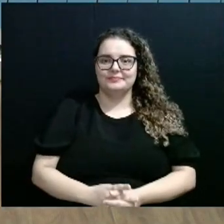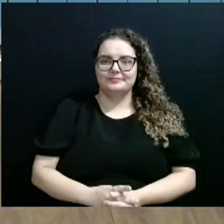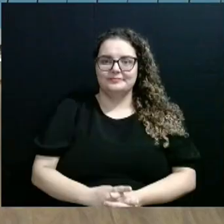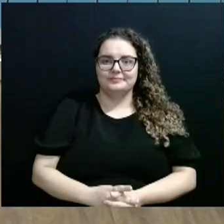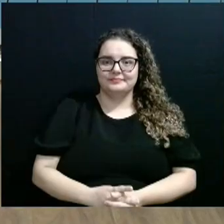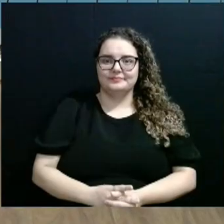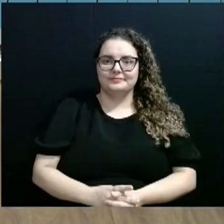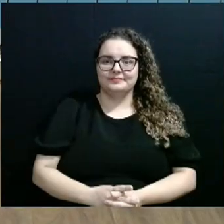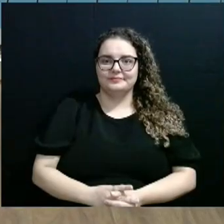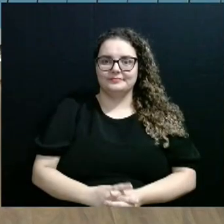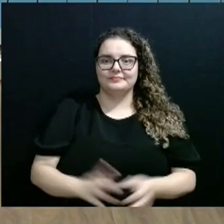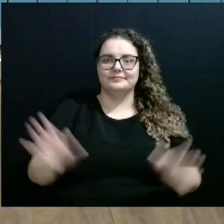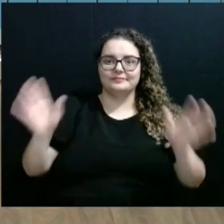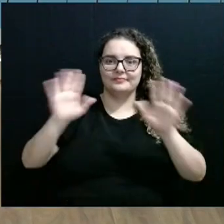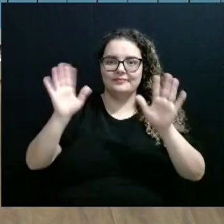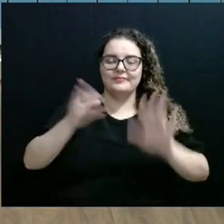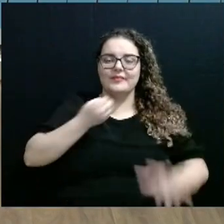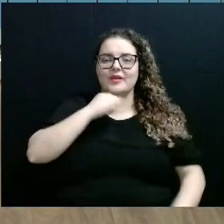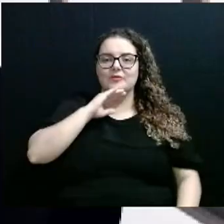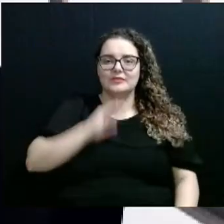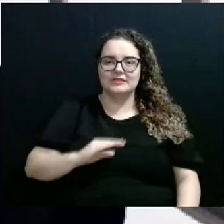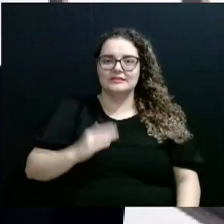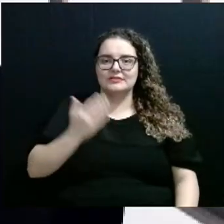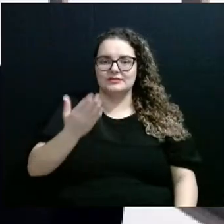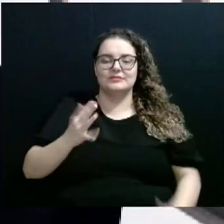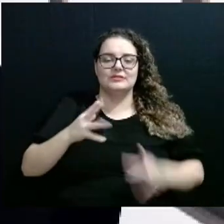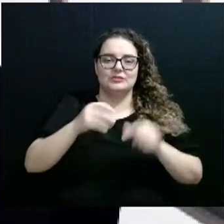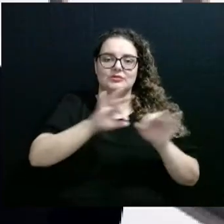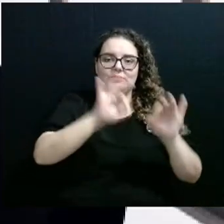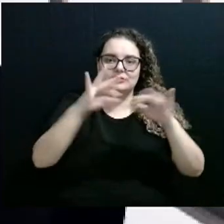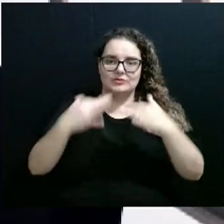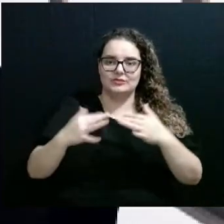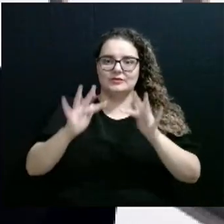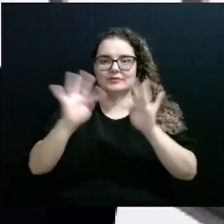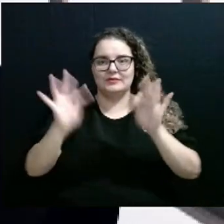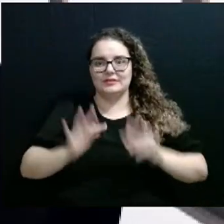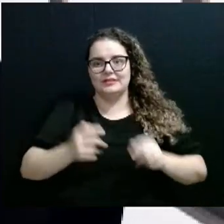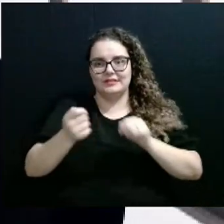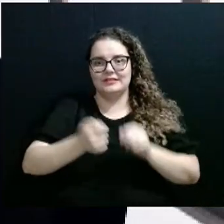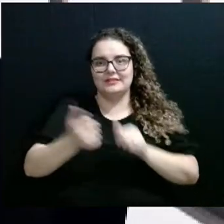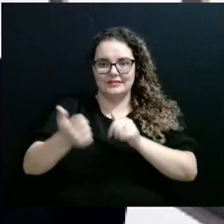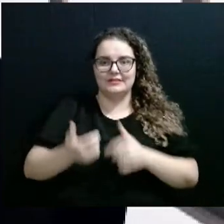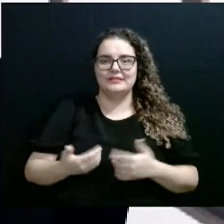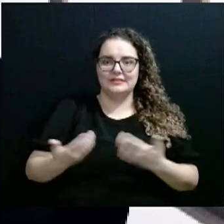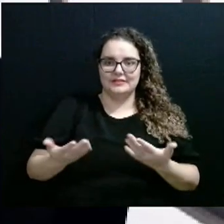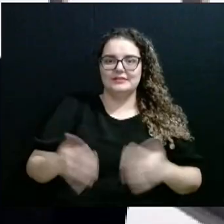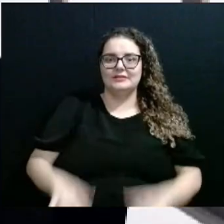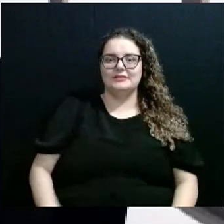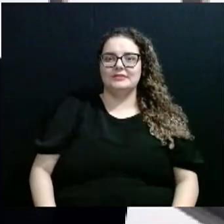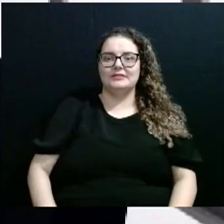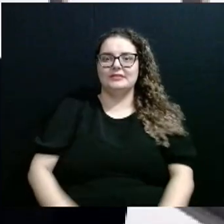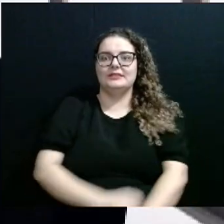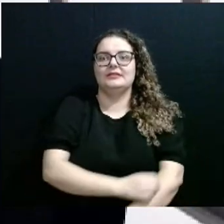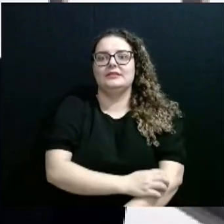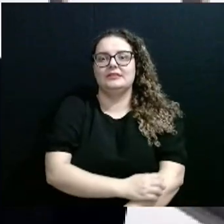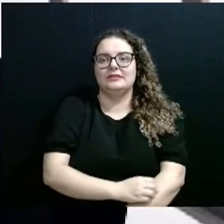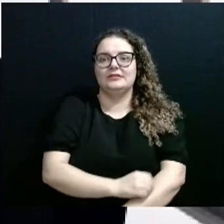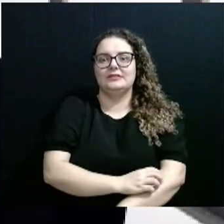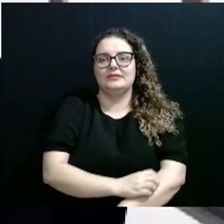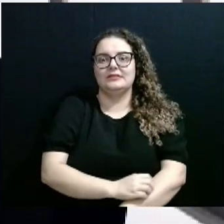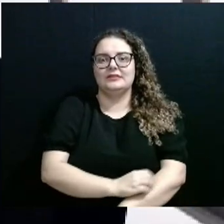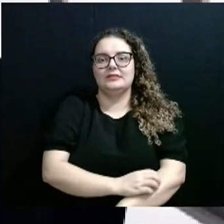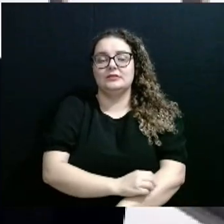Olá, boa tarde para você, para todos os espectadores, um feliz ano novo também, já que é o seu retorno. Olha, em termos